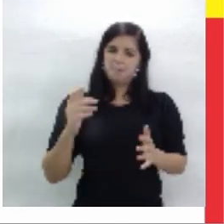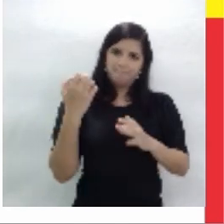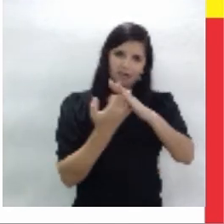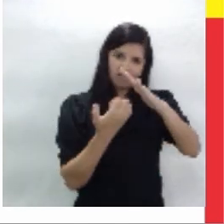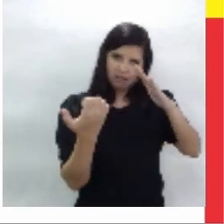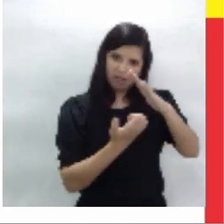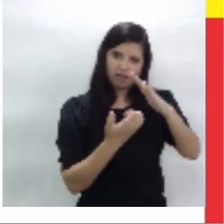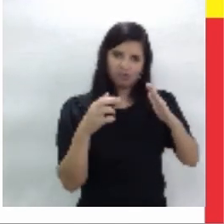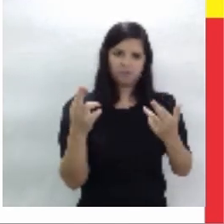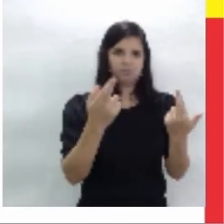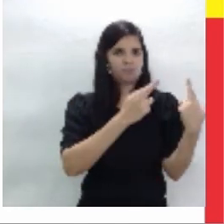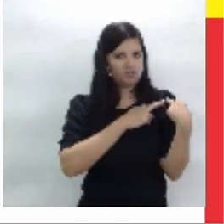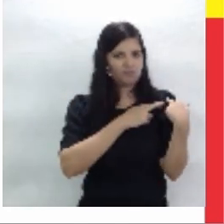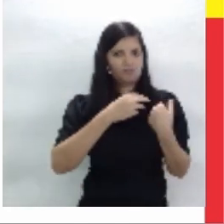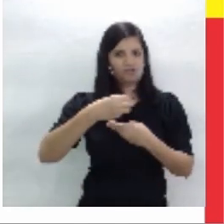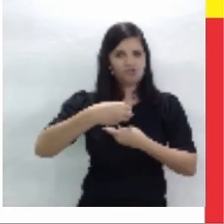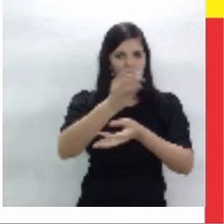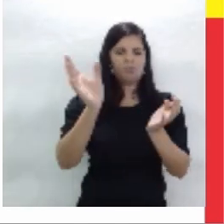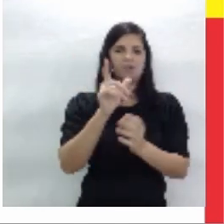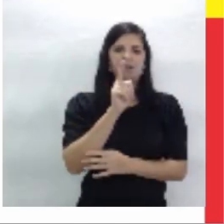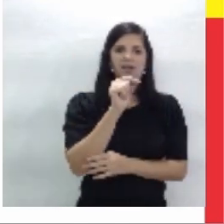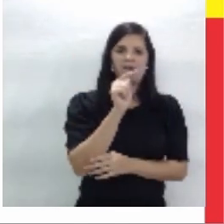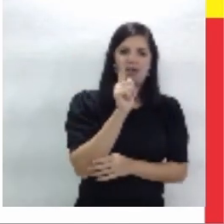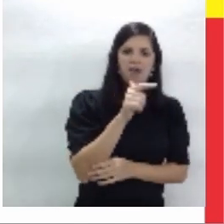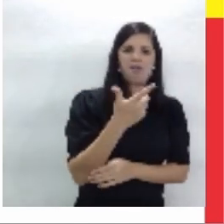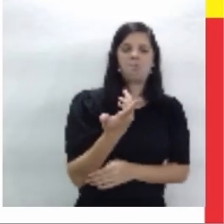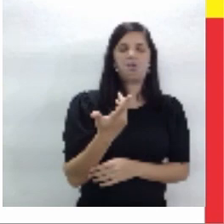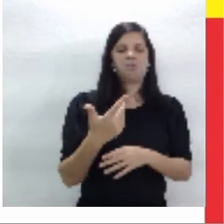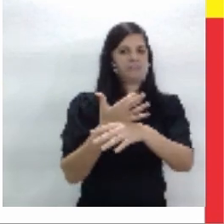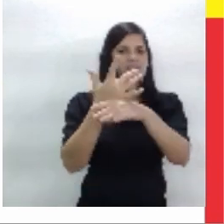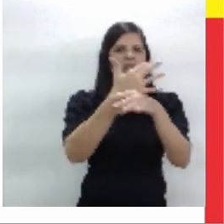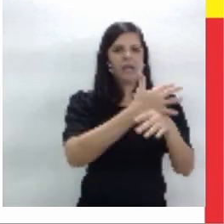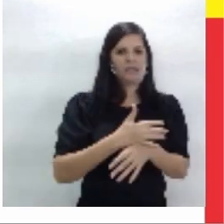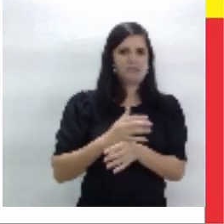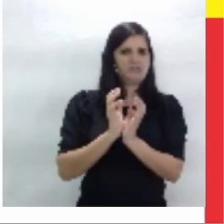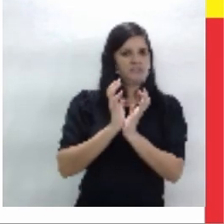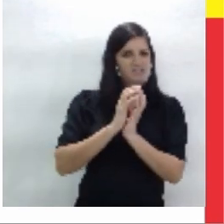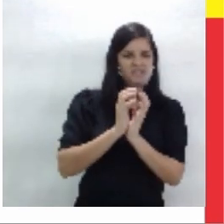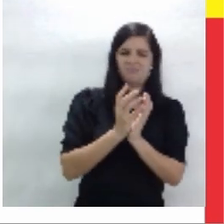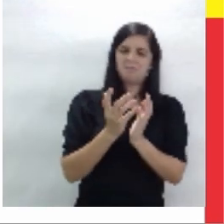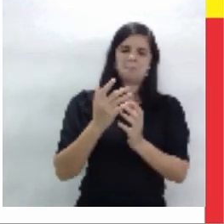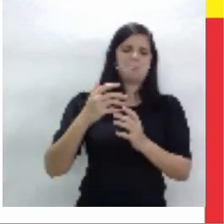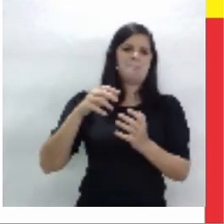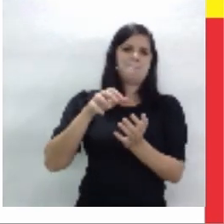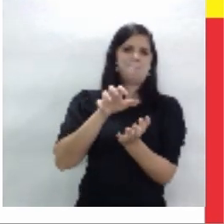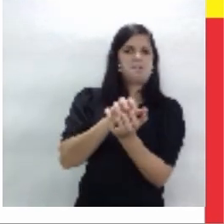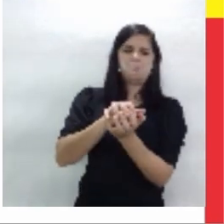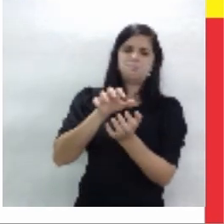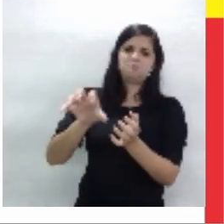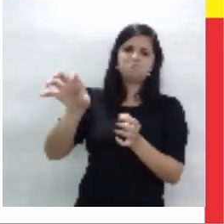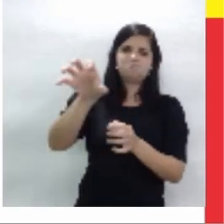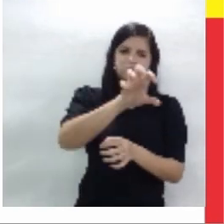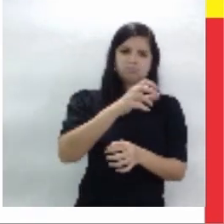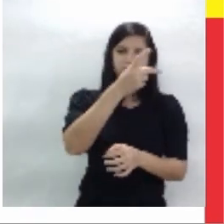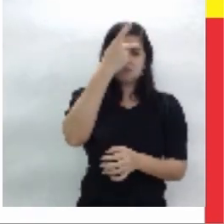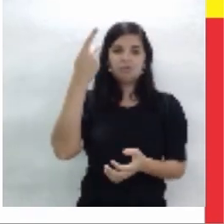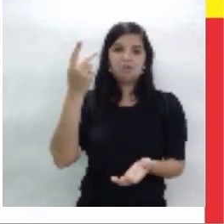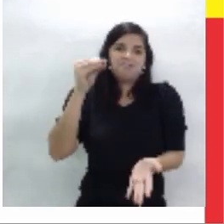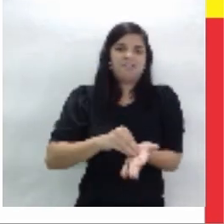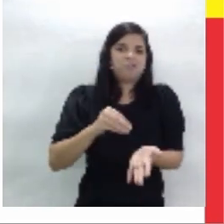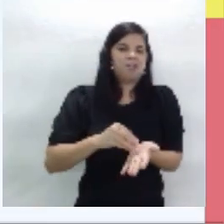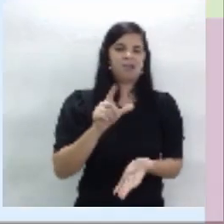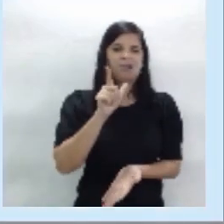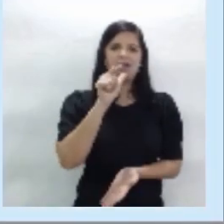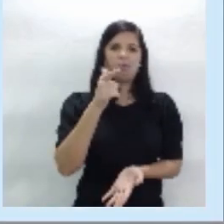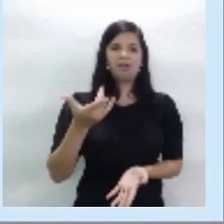pela empresa que distribui água para o Recife ou para outras partes de Pernambuco, as pessoas também ficam sem água. Olha para mim, vocês